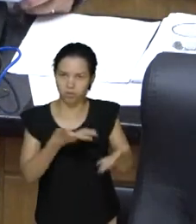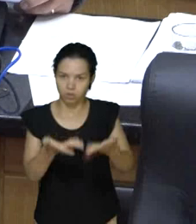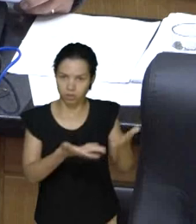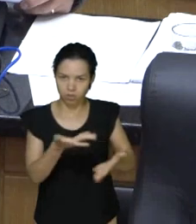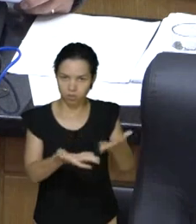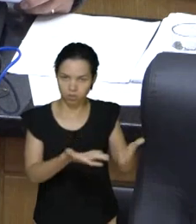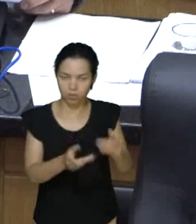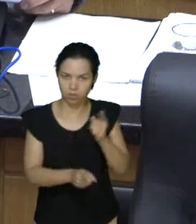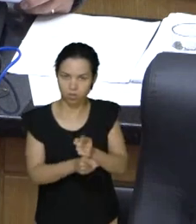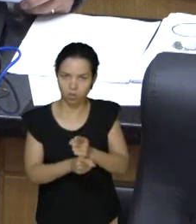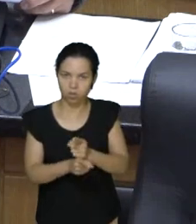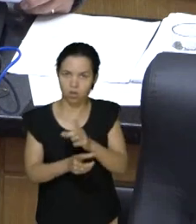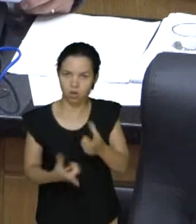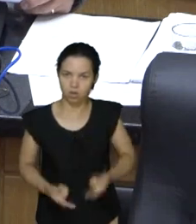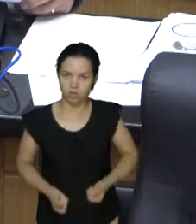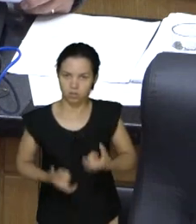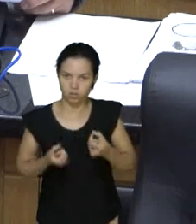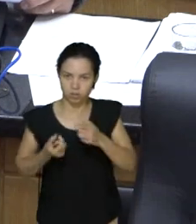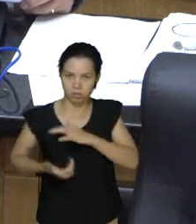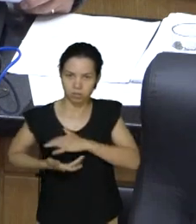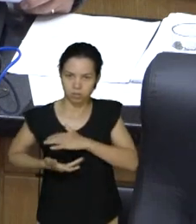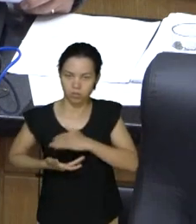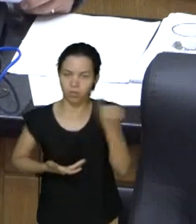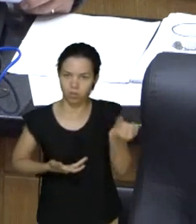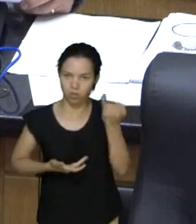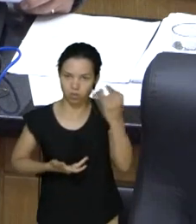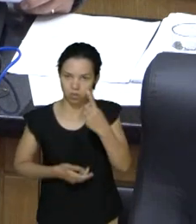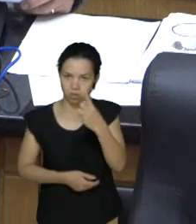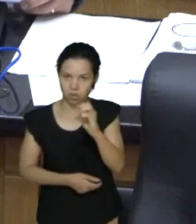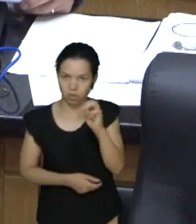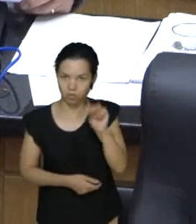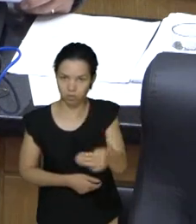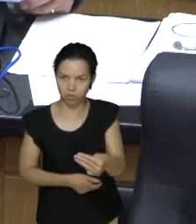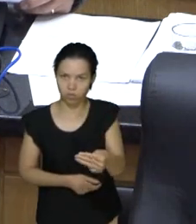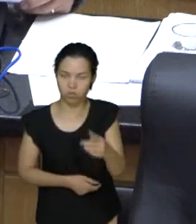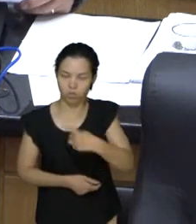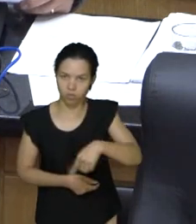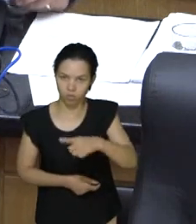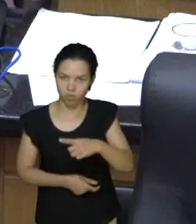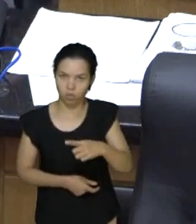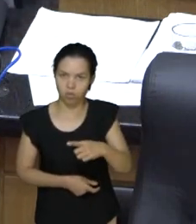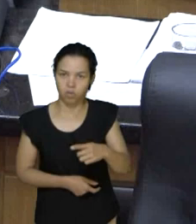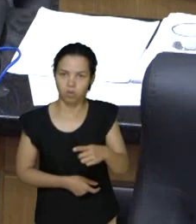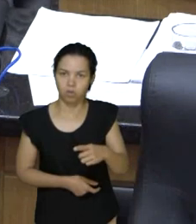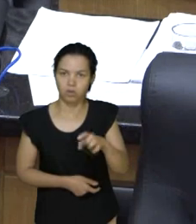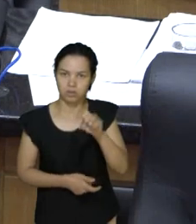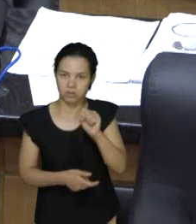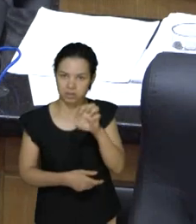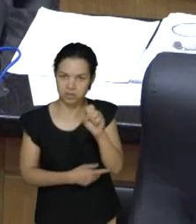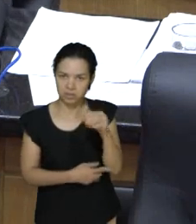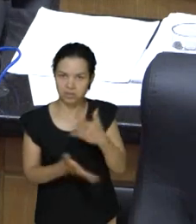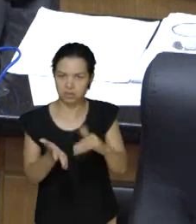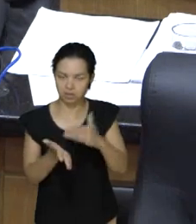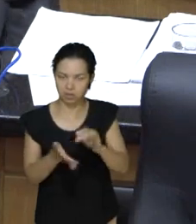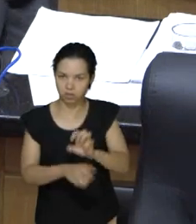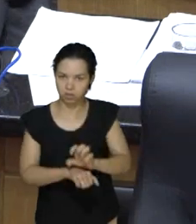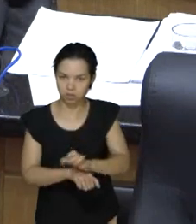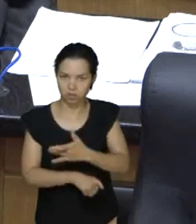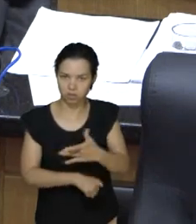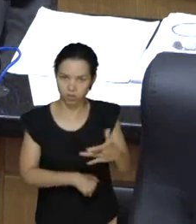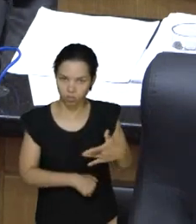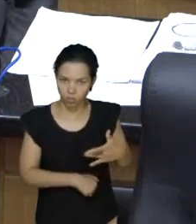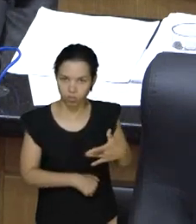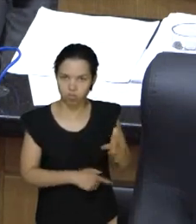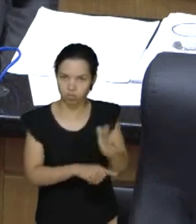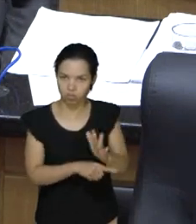muito importante esses 10 milhões. Nós estamos tratando junto à SES sobre isso, Secretaria de Estado de Saúde. Esse ano tem previsão de